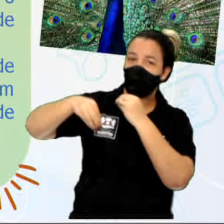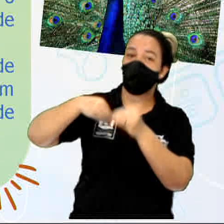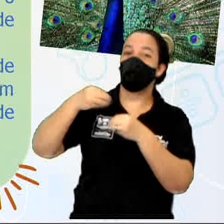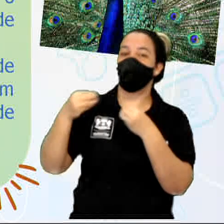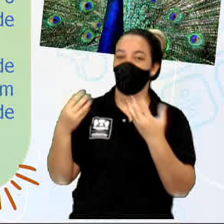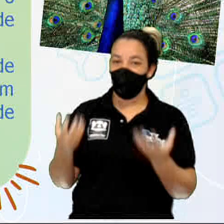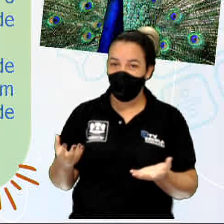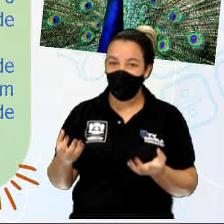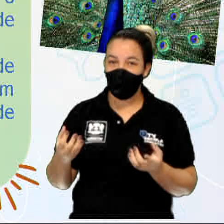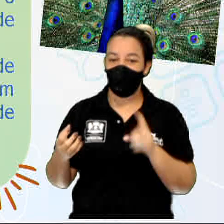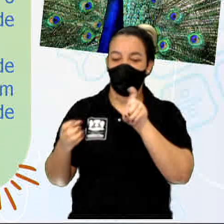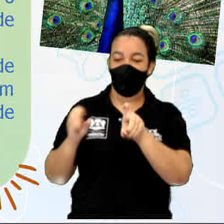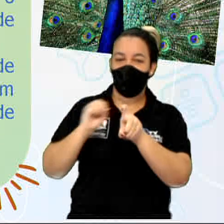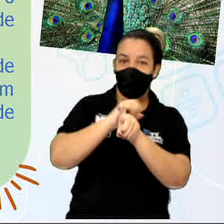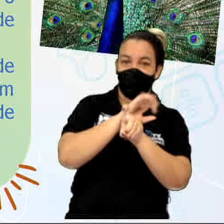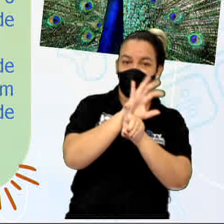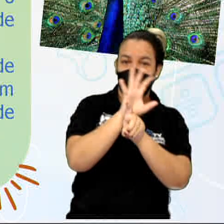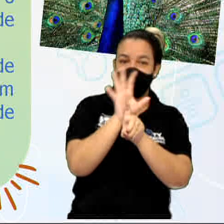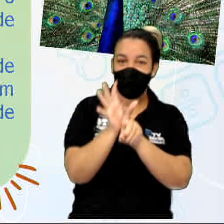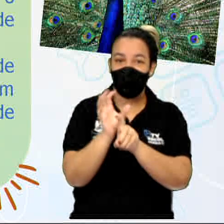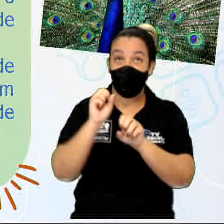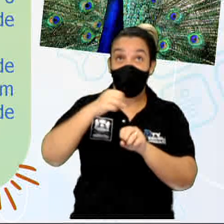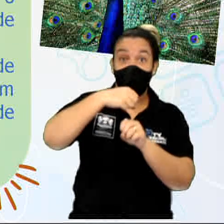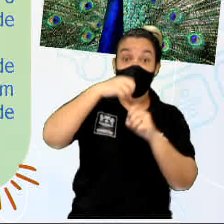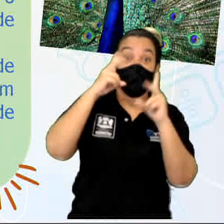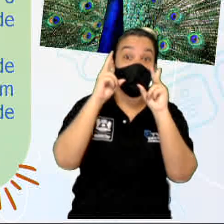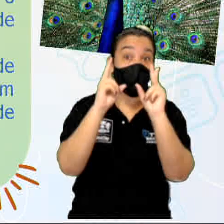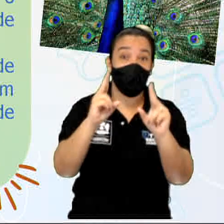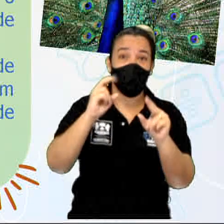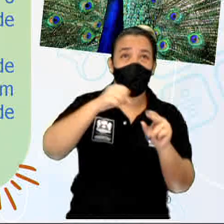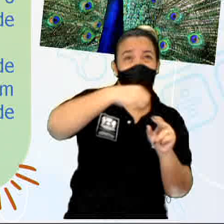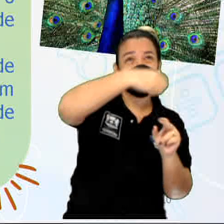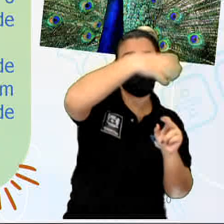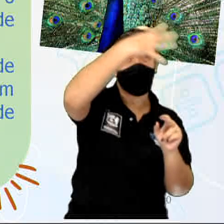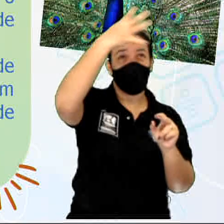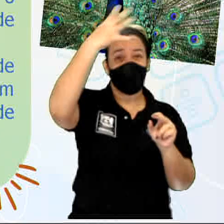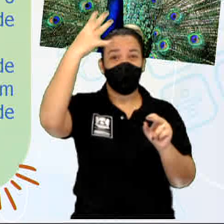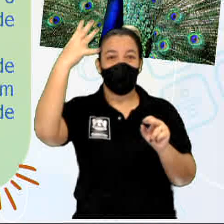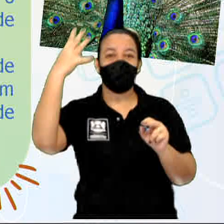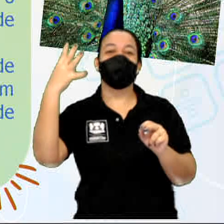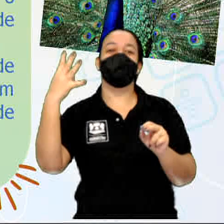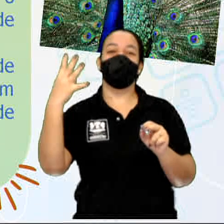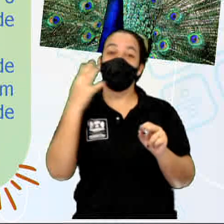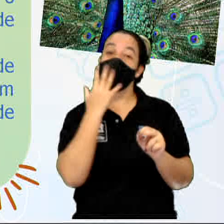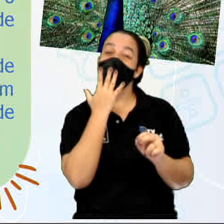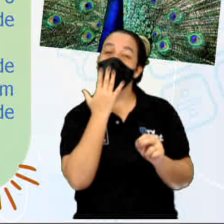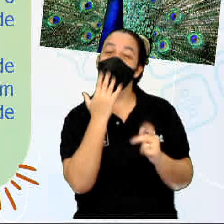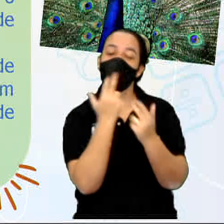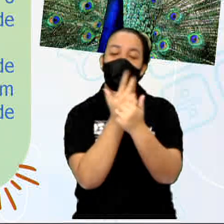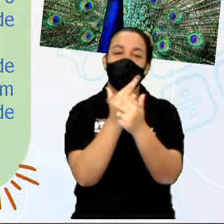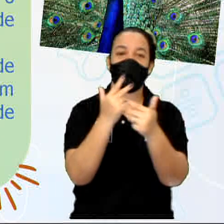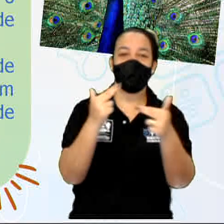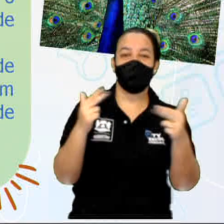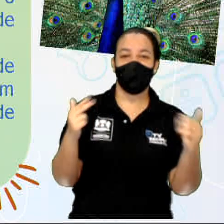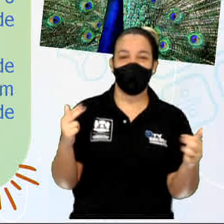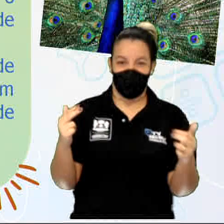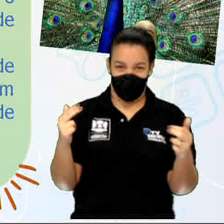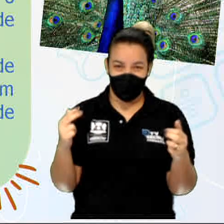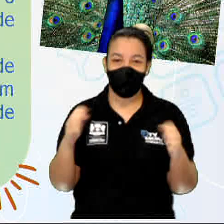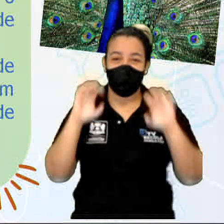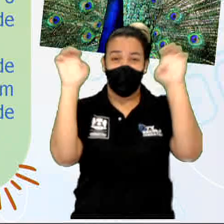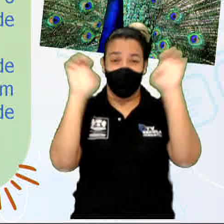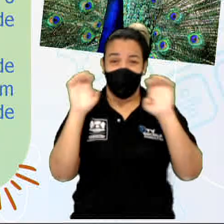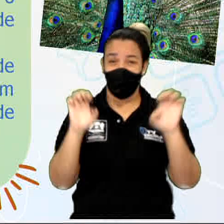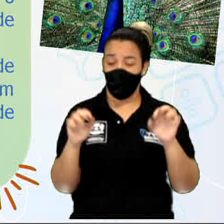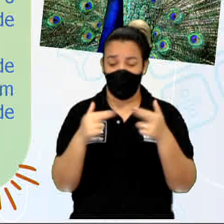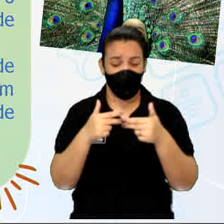Eu considerei que este é o luxo do grande artista, atingir o máximo de matizes com o mínimo de elementos. De